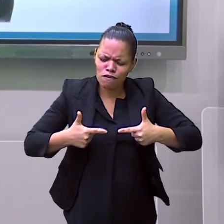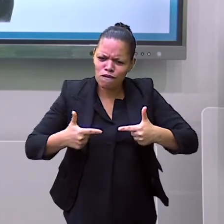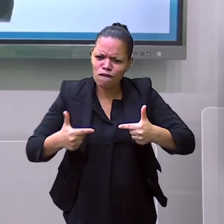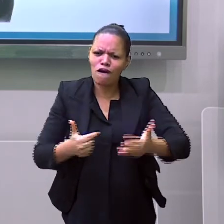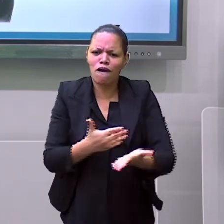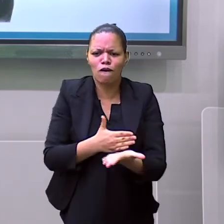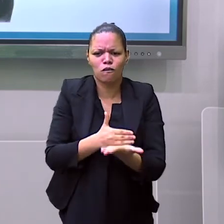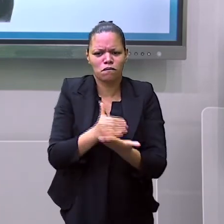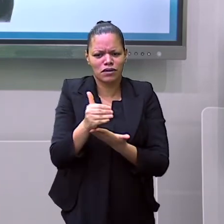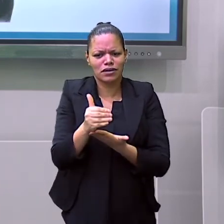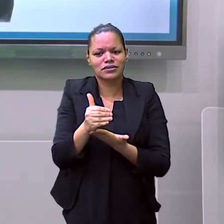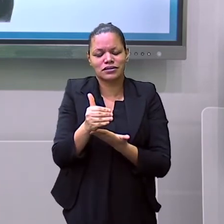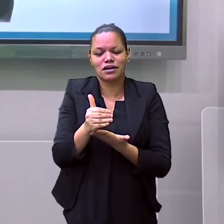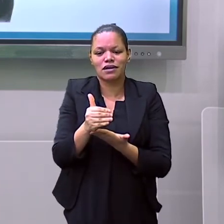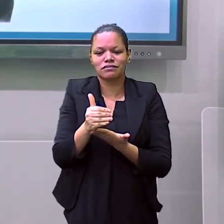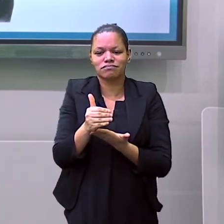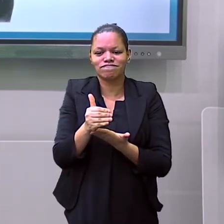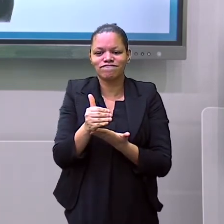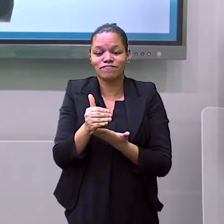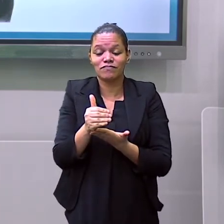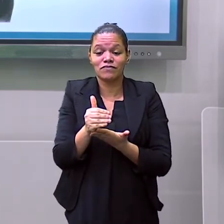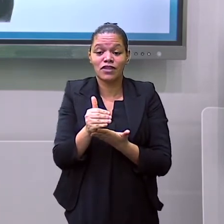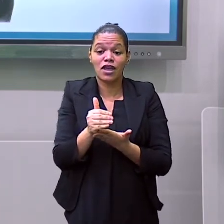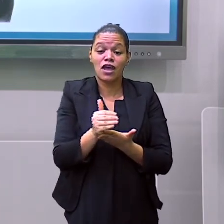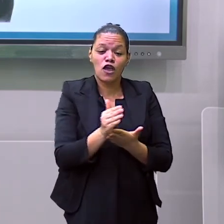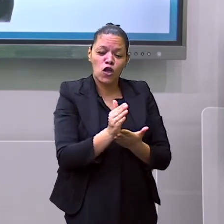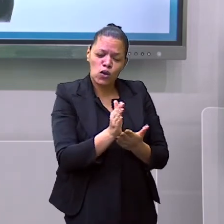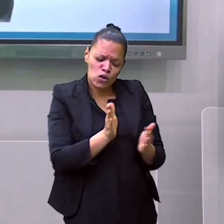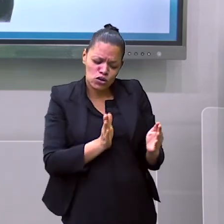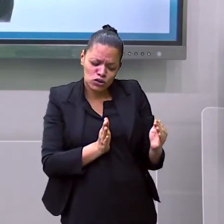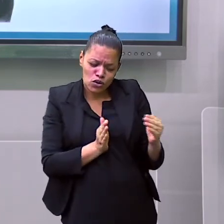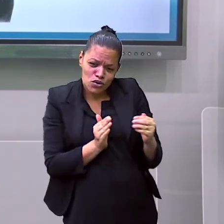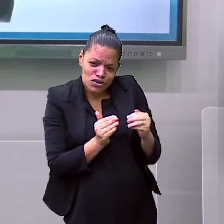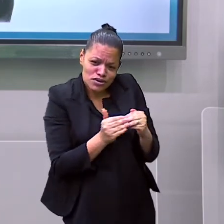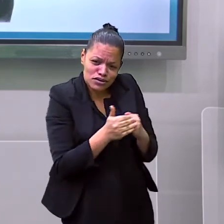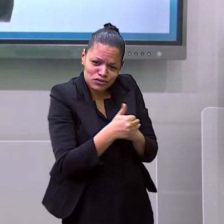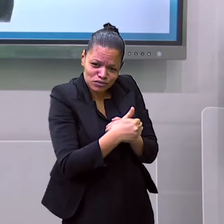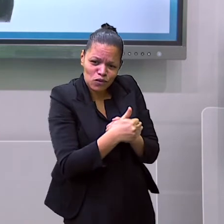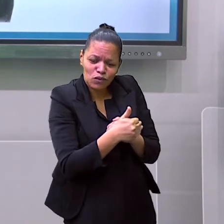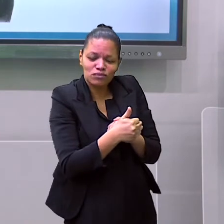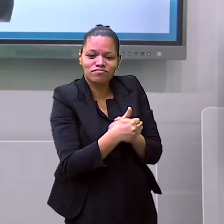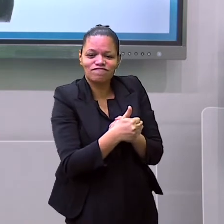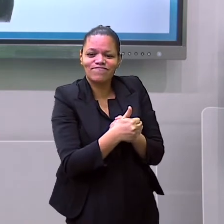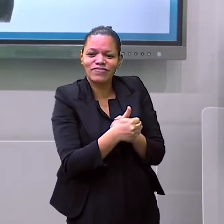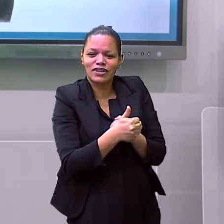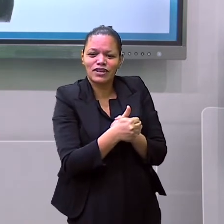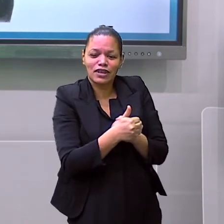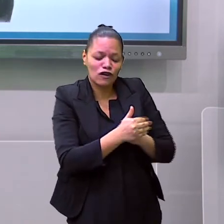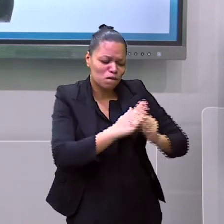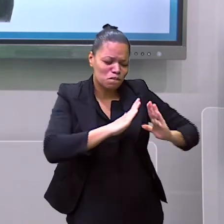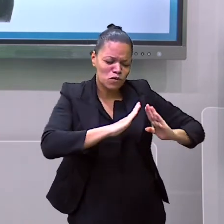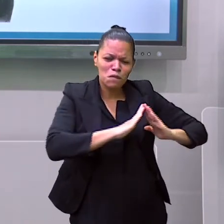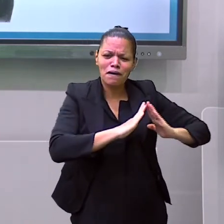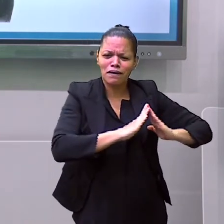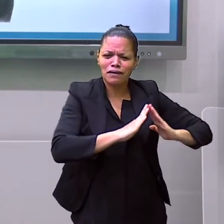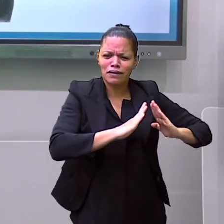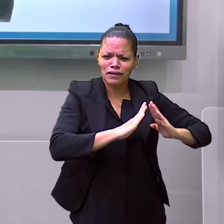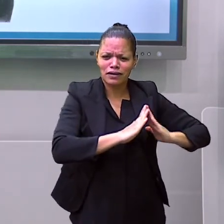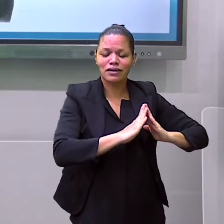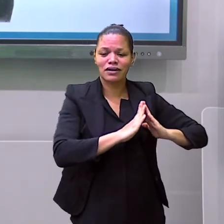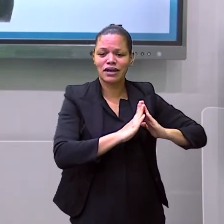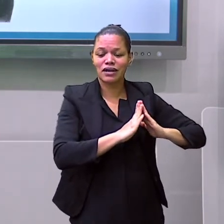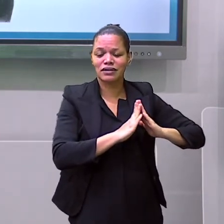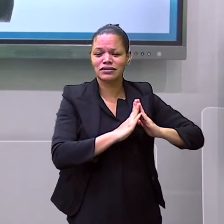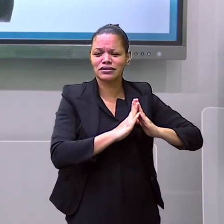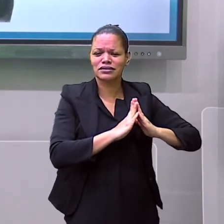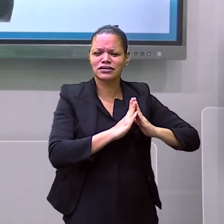H. Frank, o pai dela, em Amsterdã, em 1942, durante a ocupação nazista